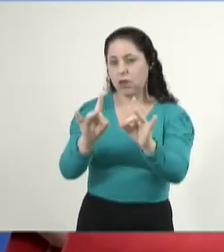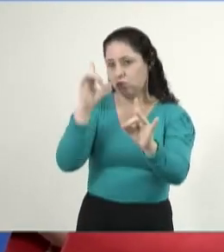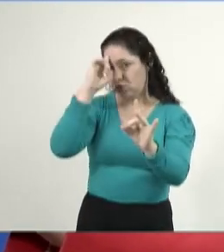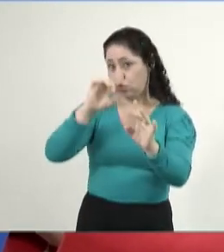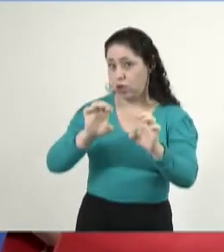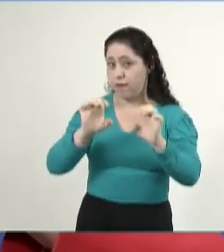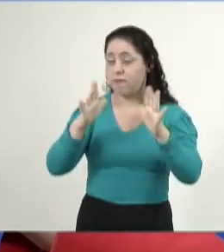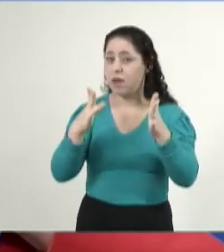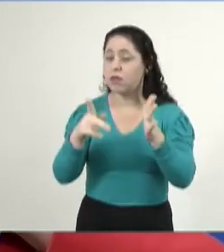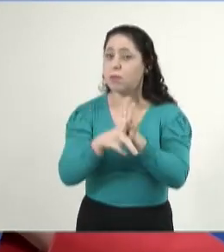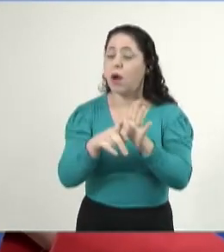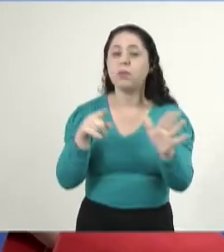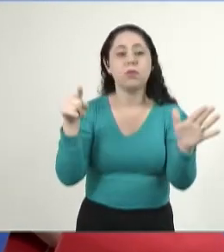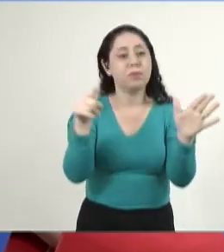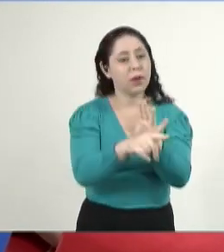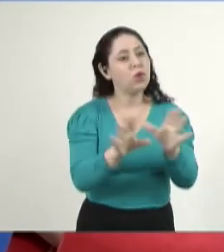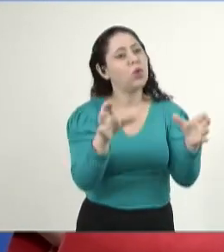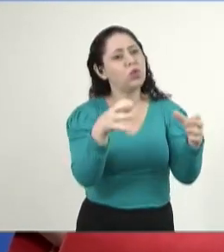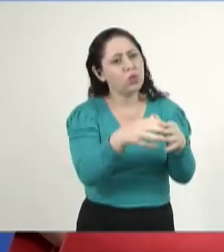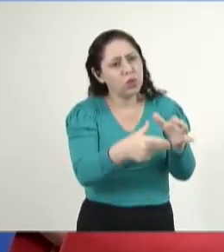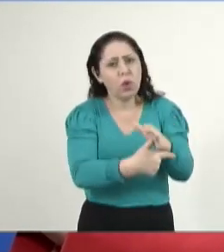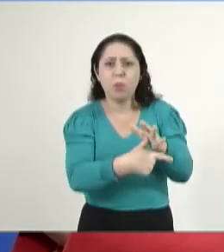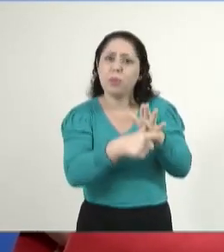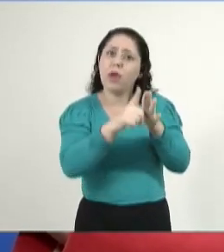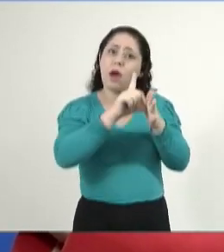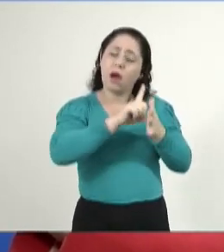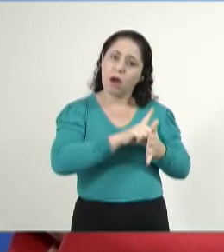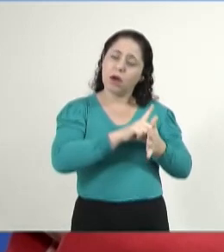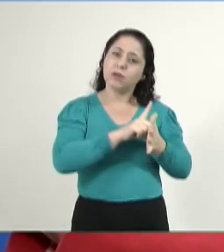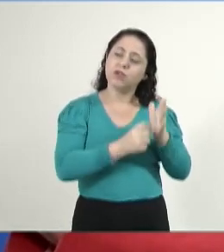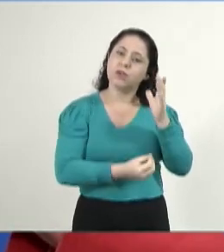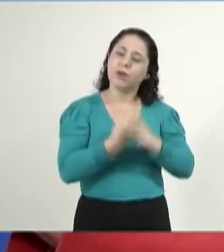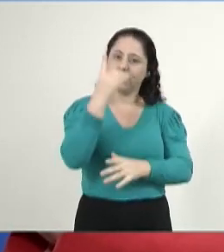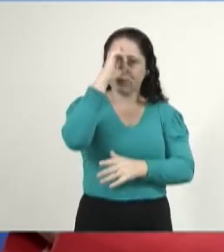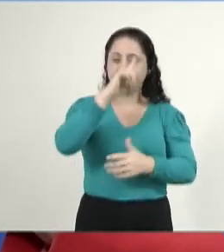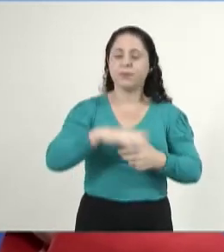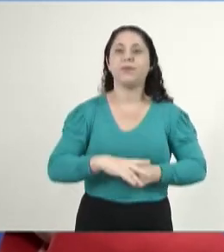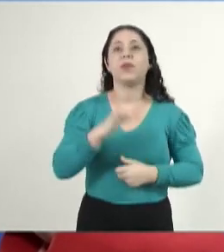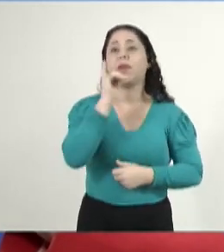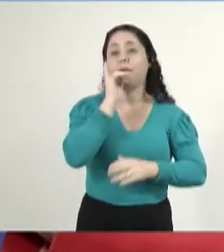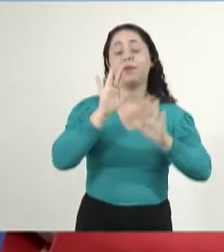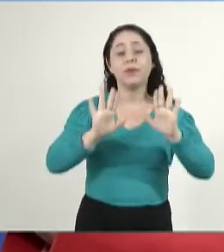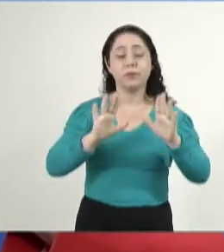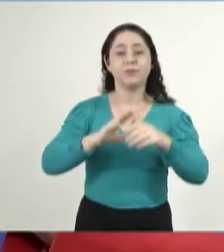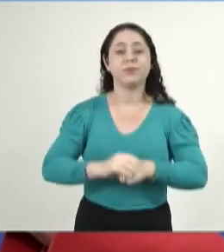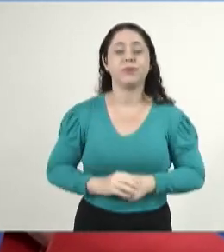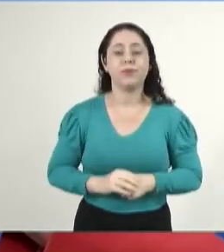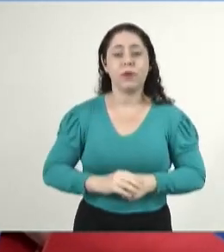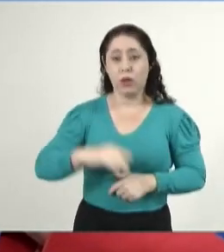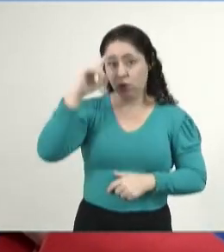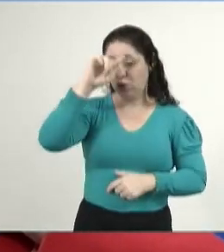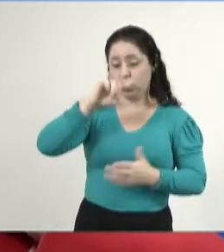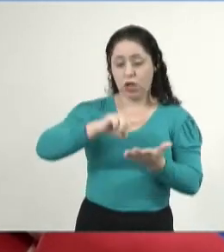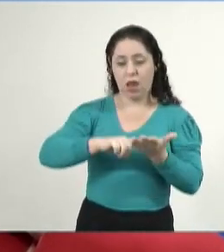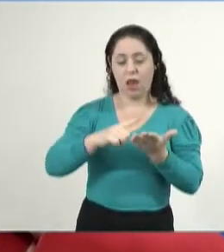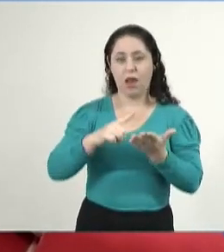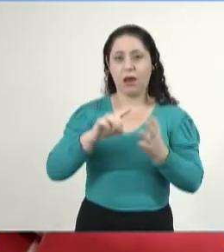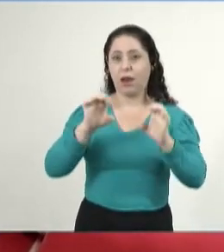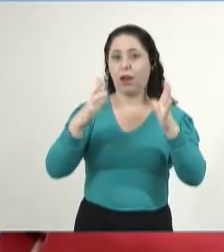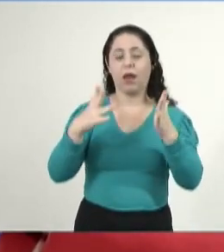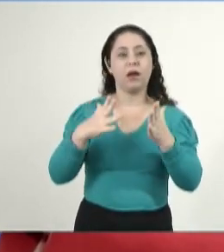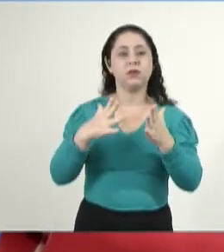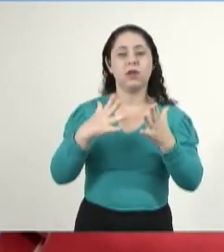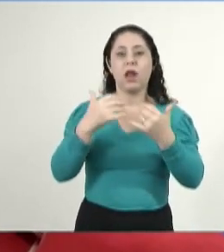comemorativa, que consulte o segmento que está sendo homenageado. Então, por exemplo, vai criar uma data comemorativa do dia